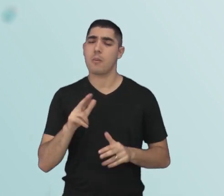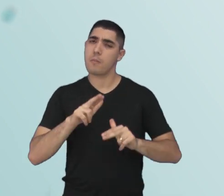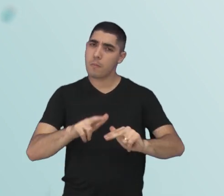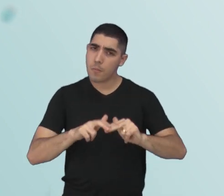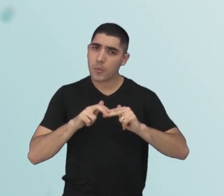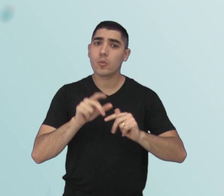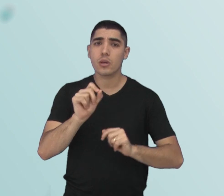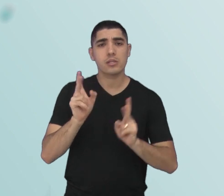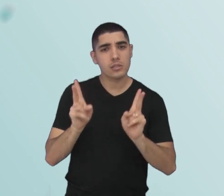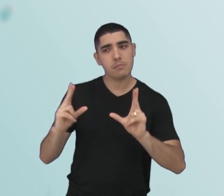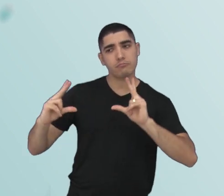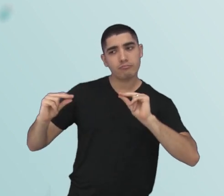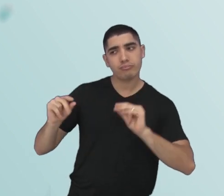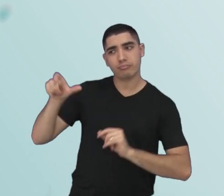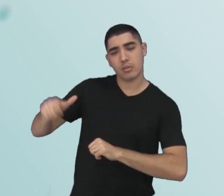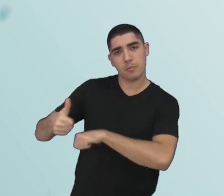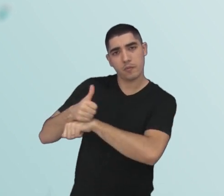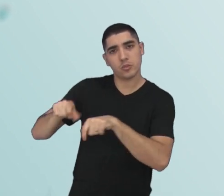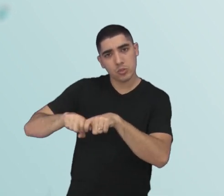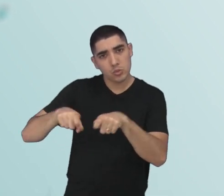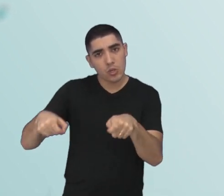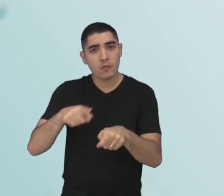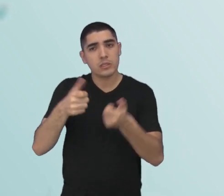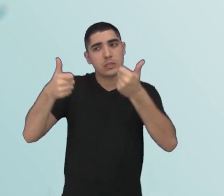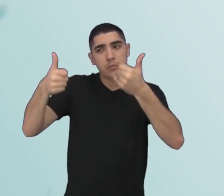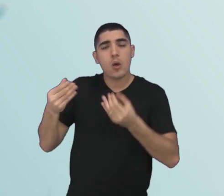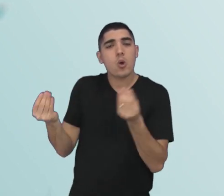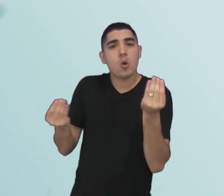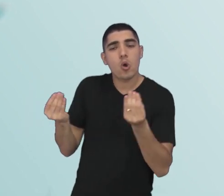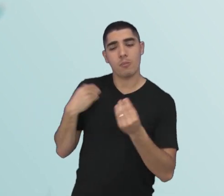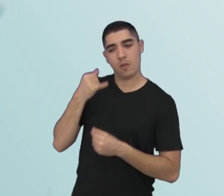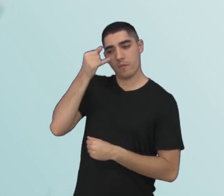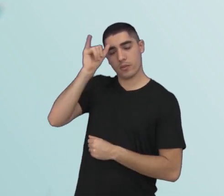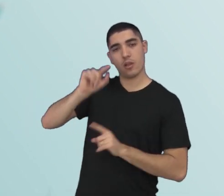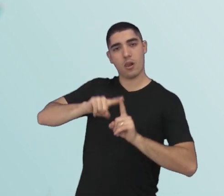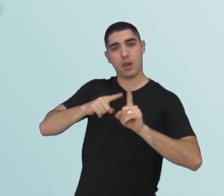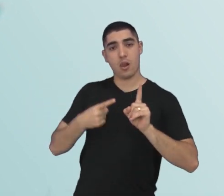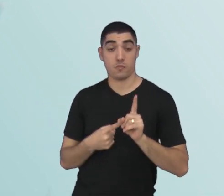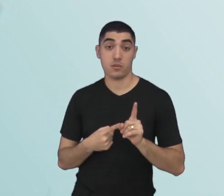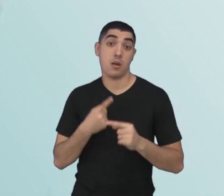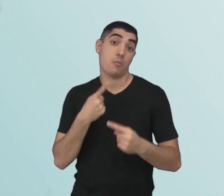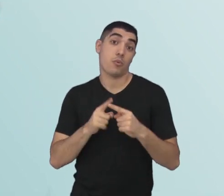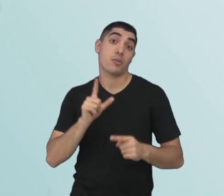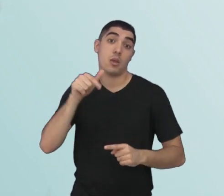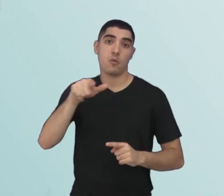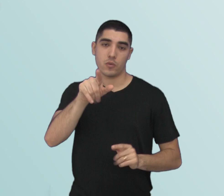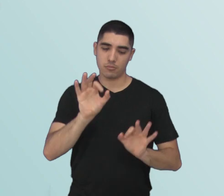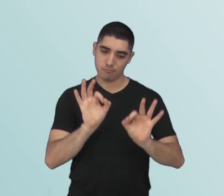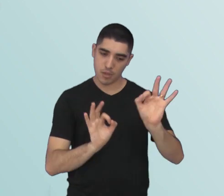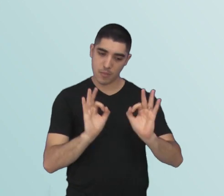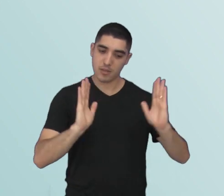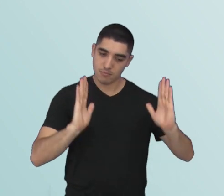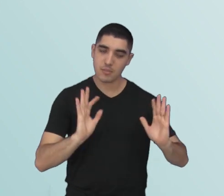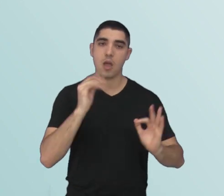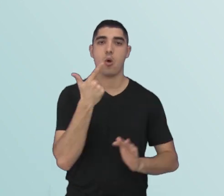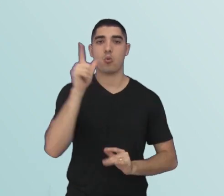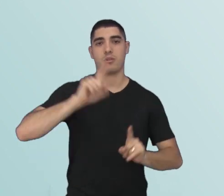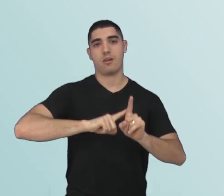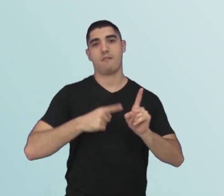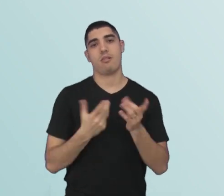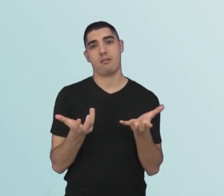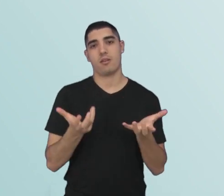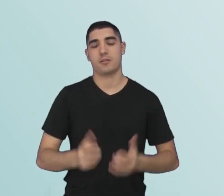Não deixem de conversar com o seu ginecologista sobre a sua contracepção no pós-parto para programar adequadamente o intervalo das